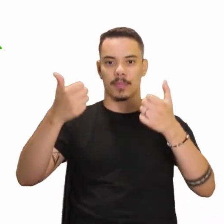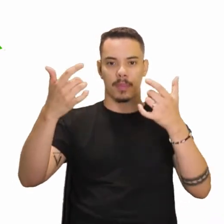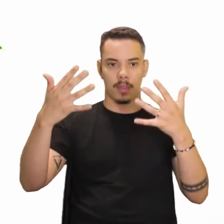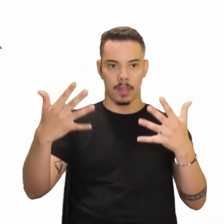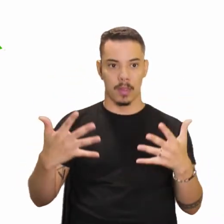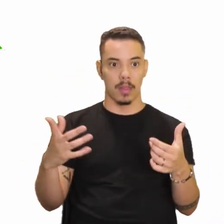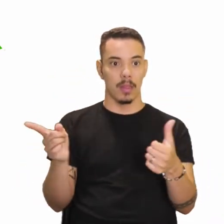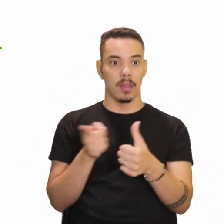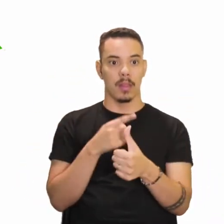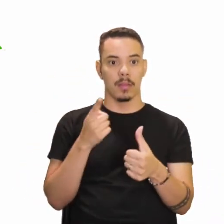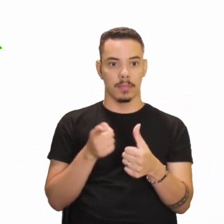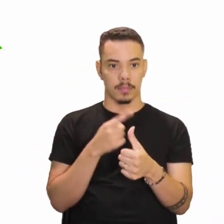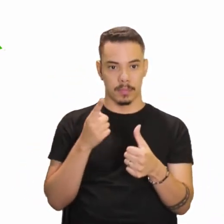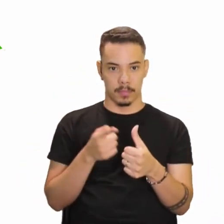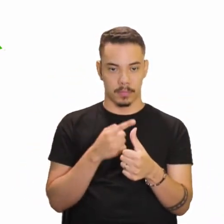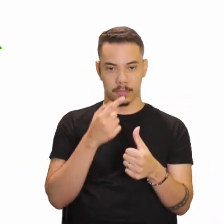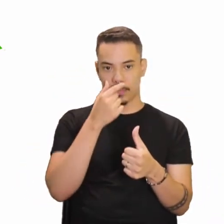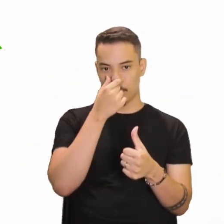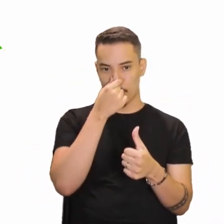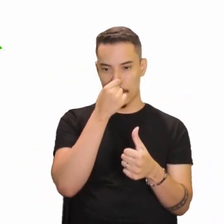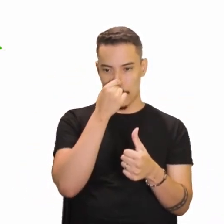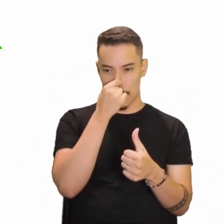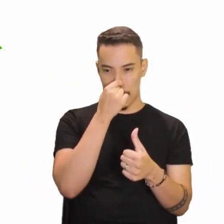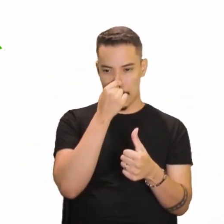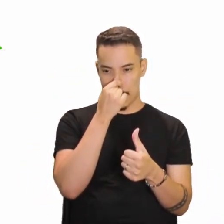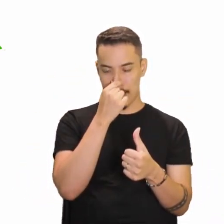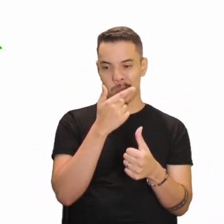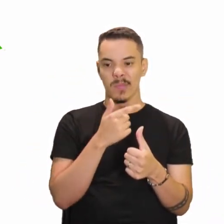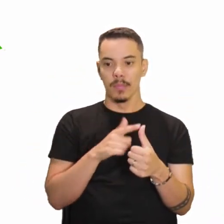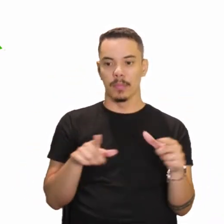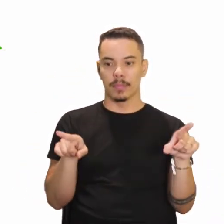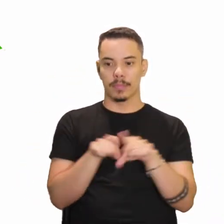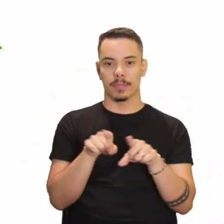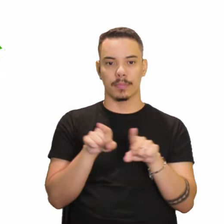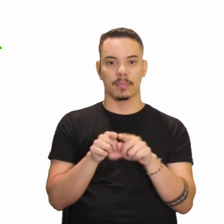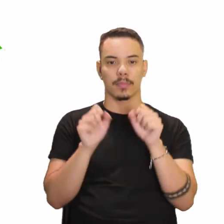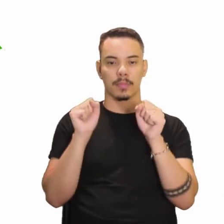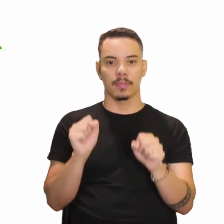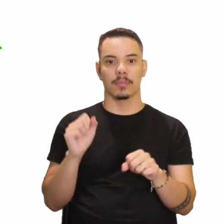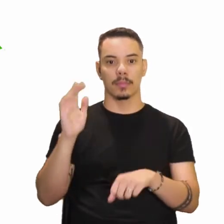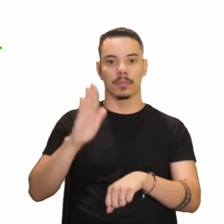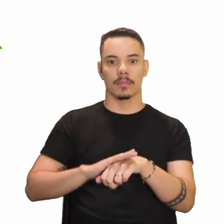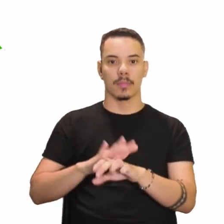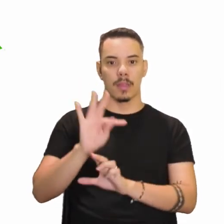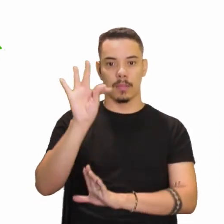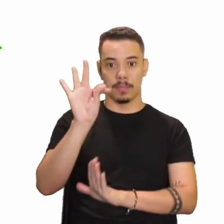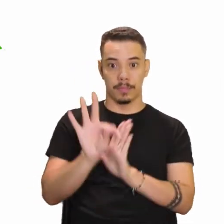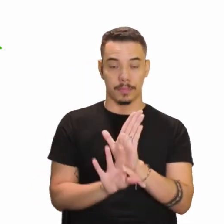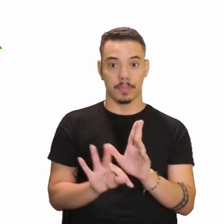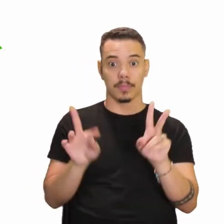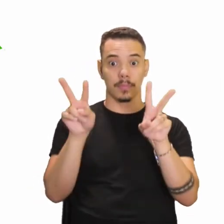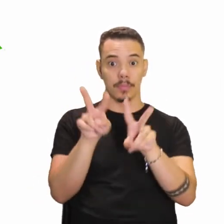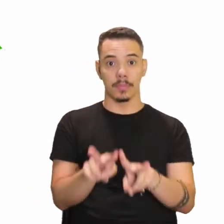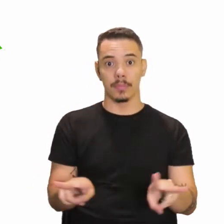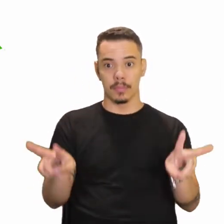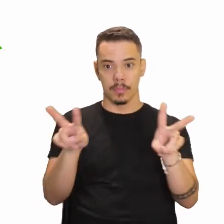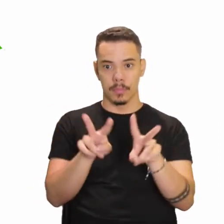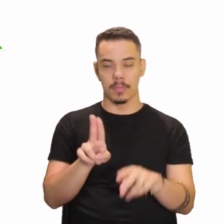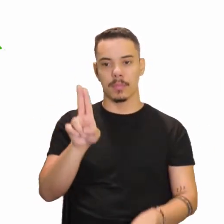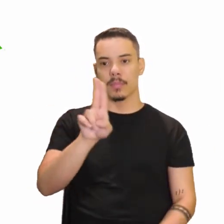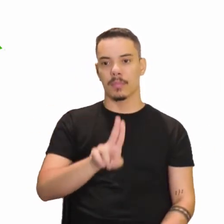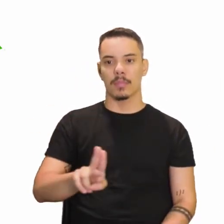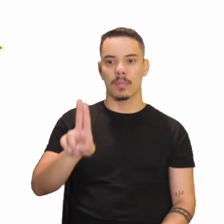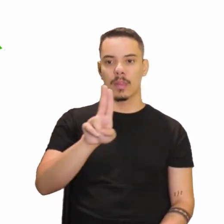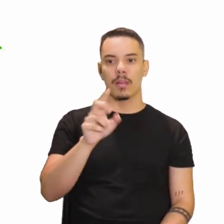primeiramente a charge também pode ser chamada de texto visual em que